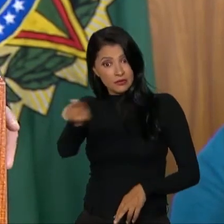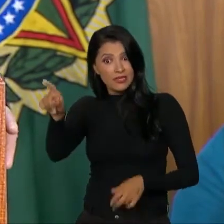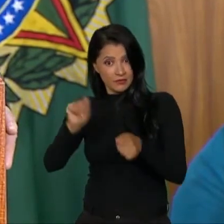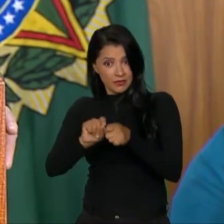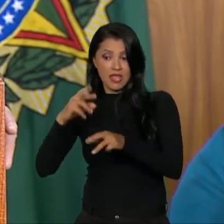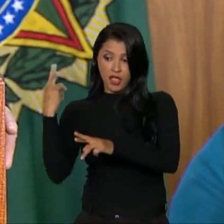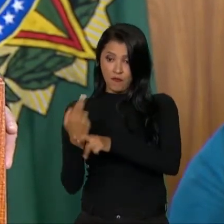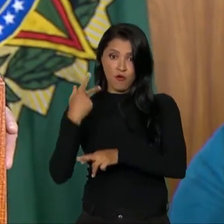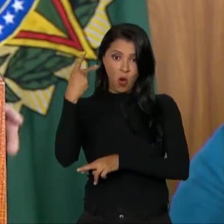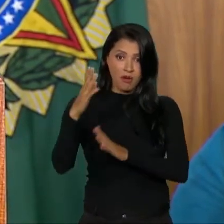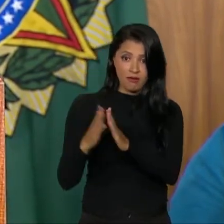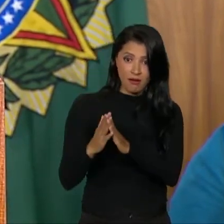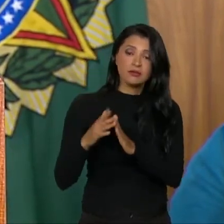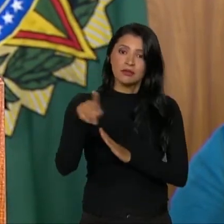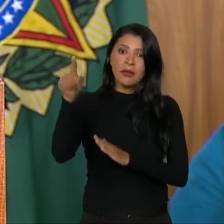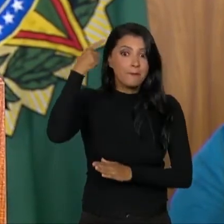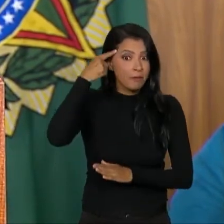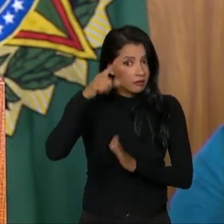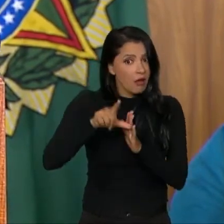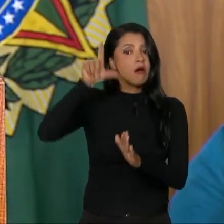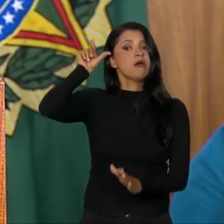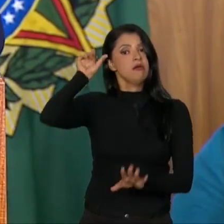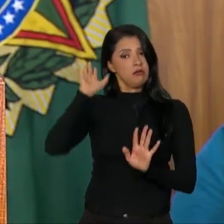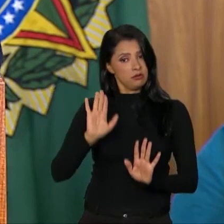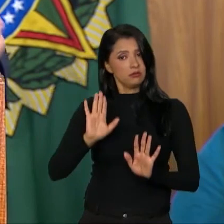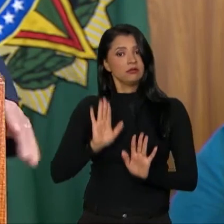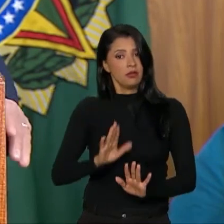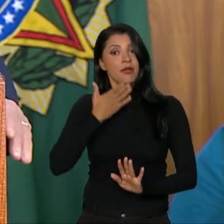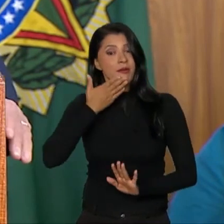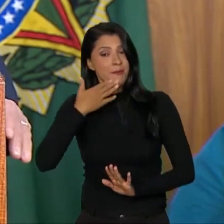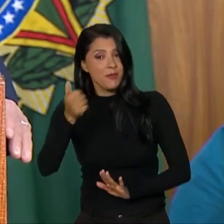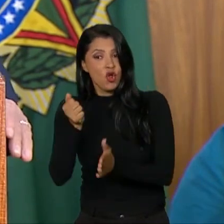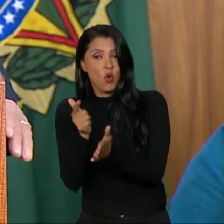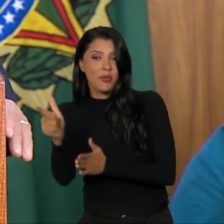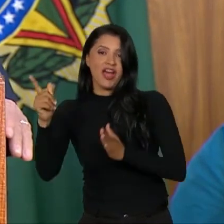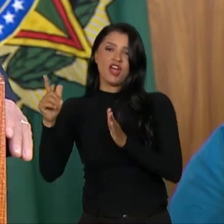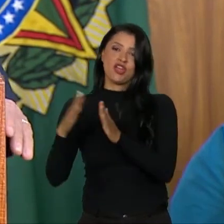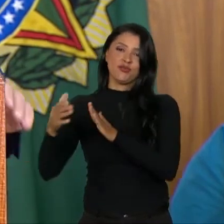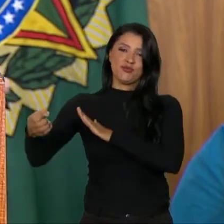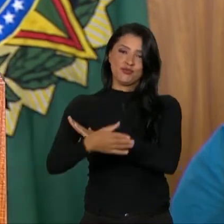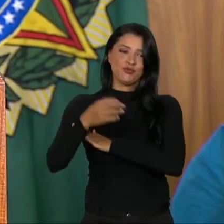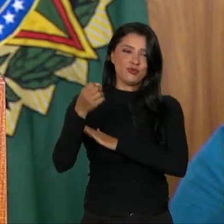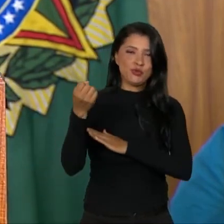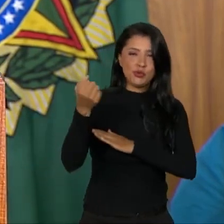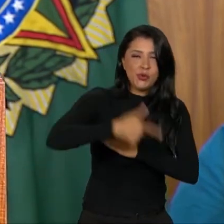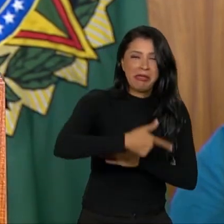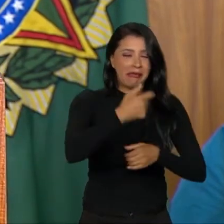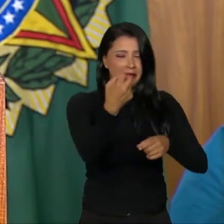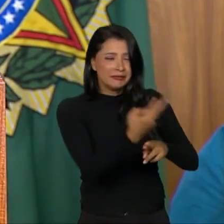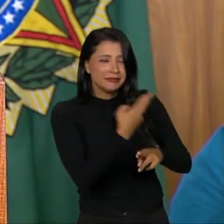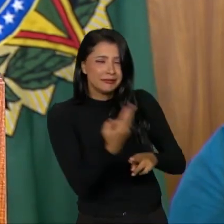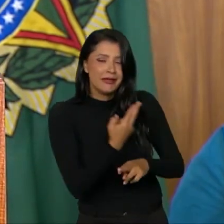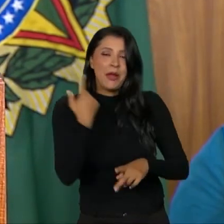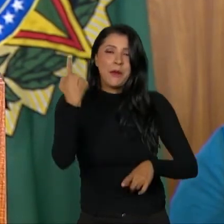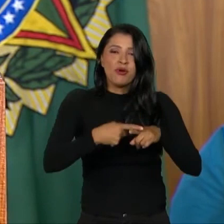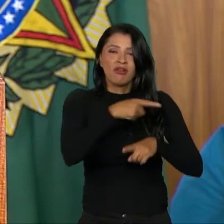casa de vocês, pense bem que sempre é melhor comprar uma nova do que fazer uma reforma, porque o custo